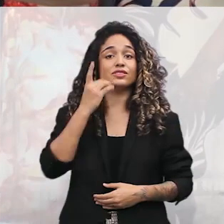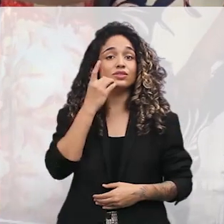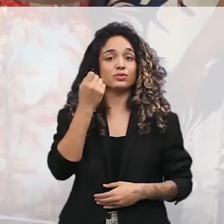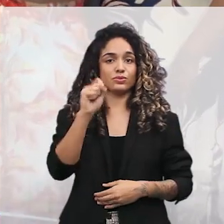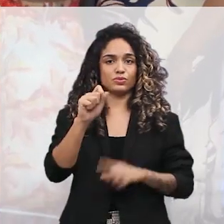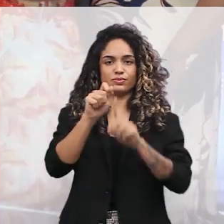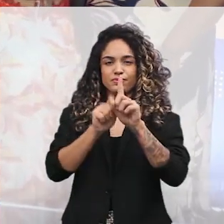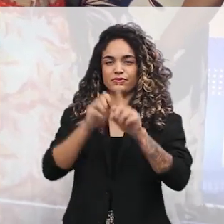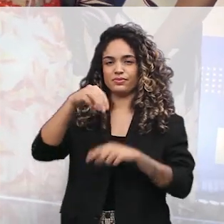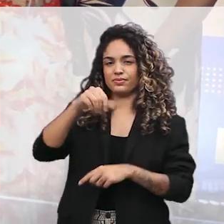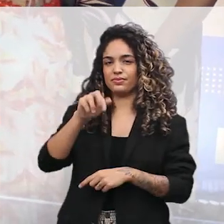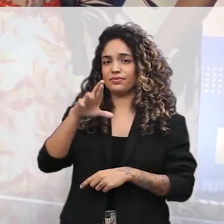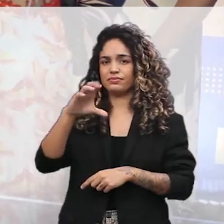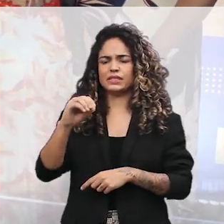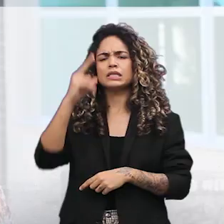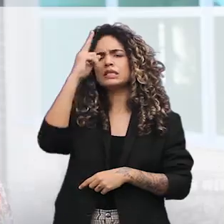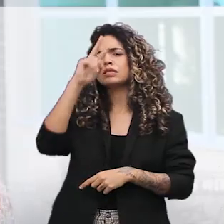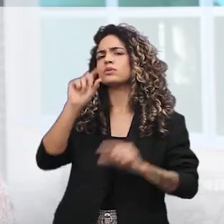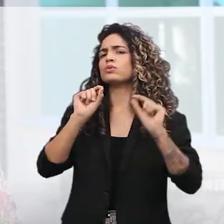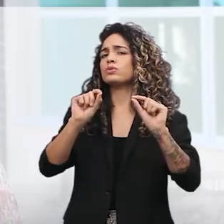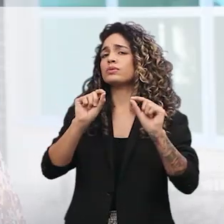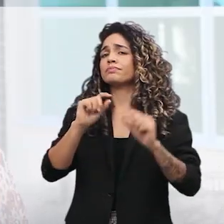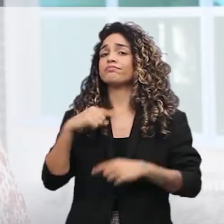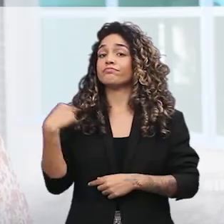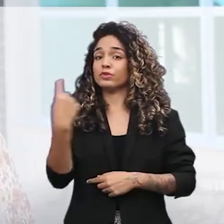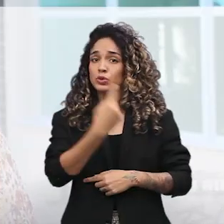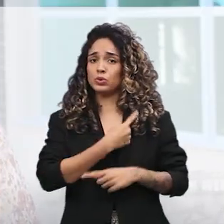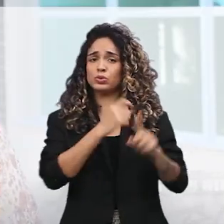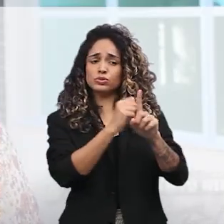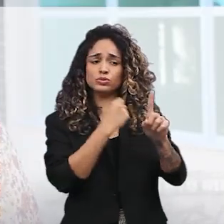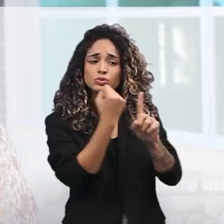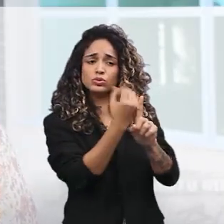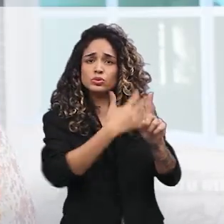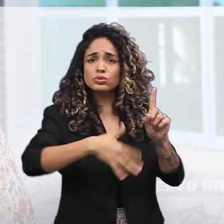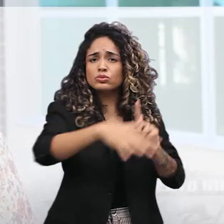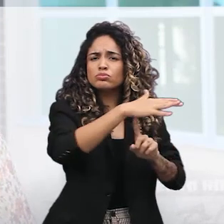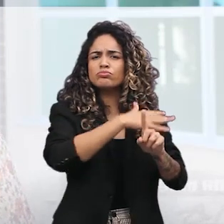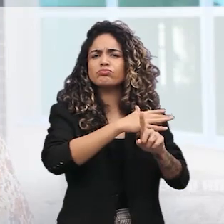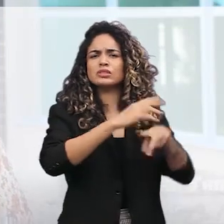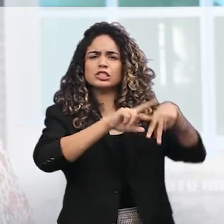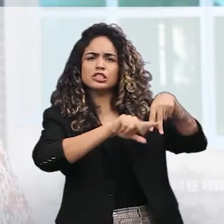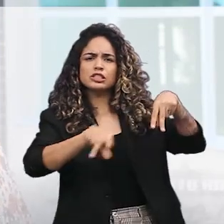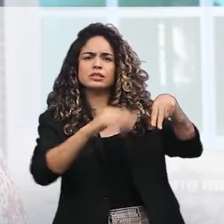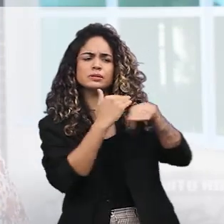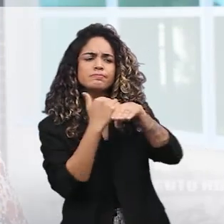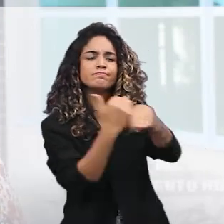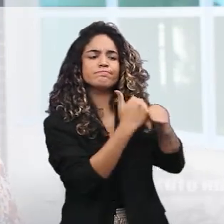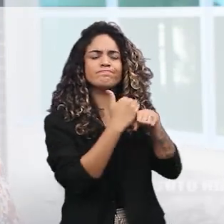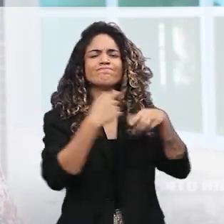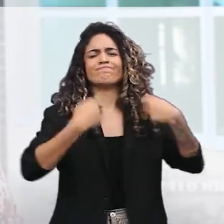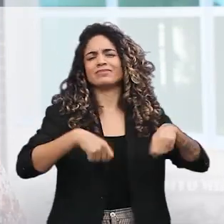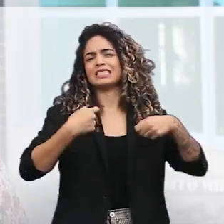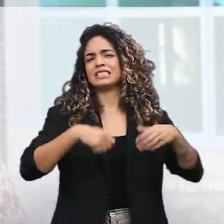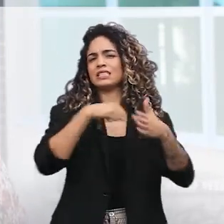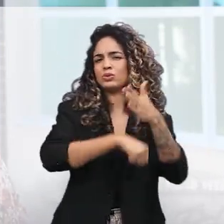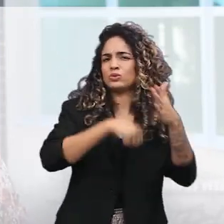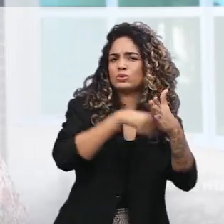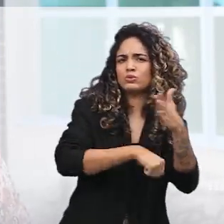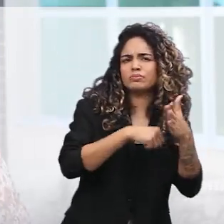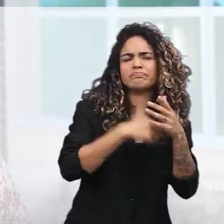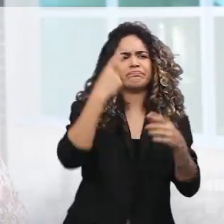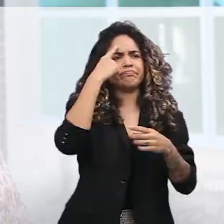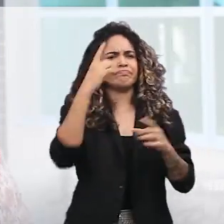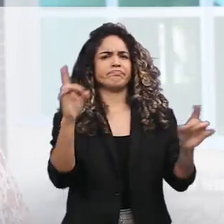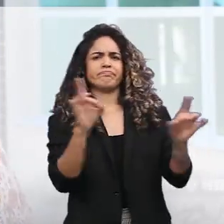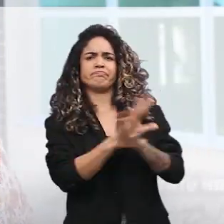É uma data que lembra que nós precisamos lutar pela equidade de gênero na sociedade. Ainda